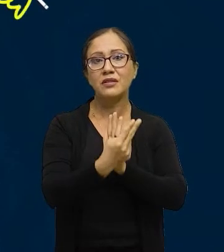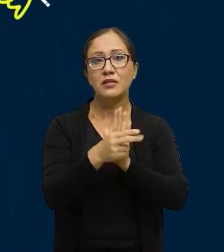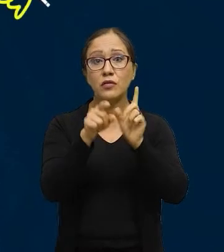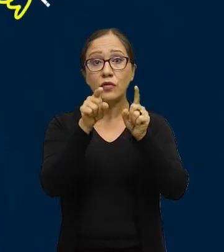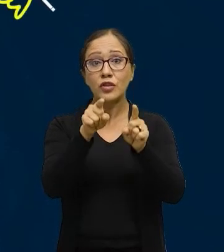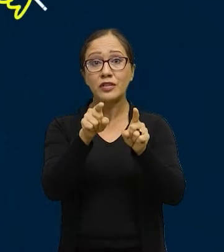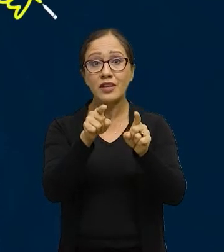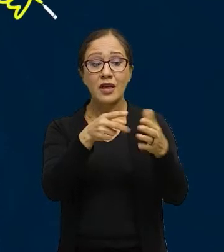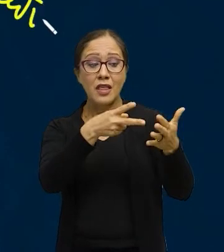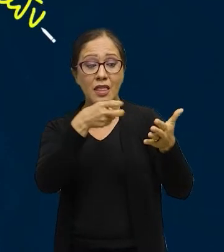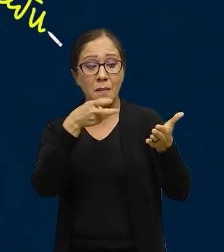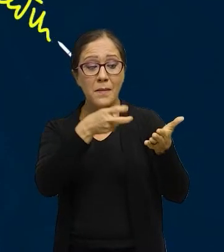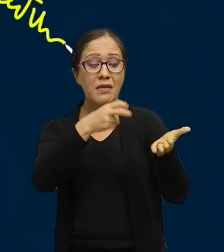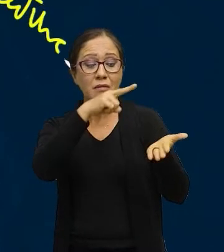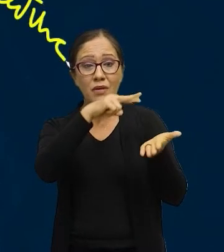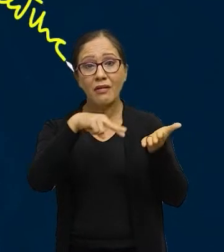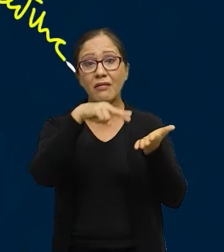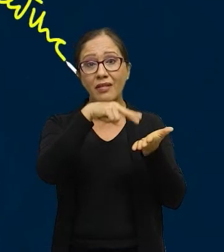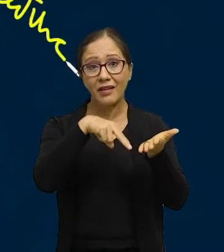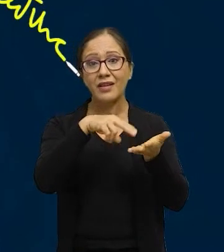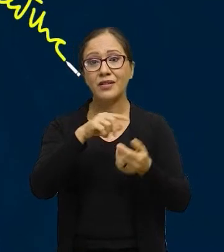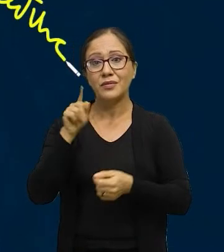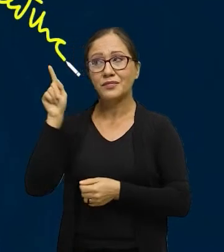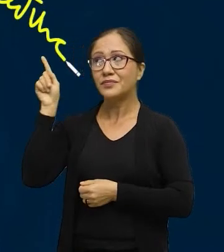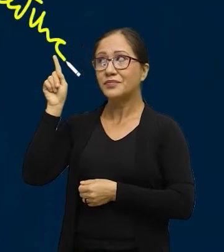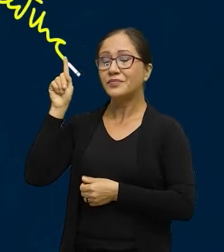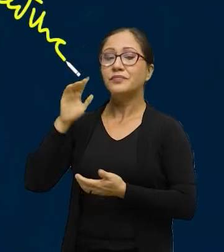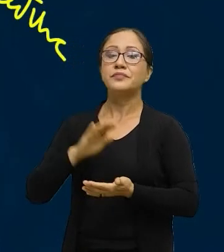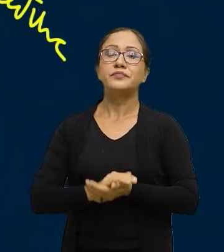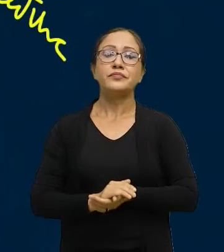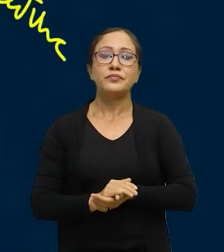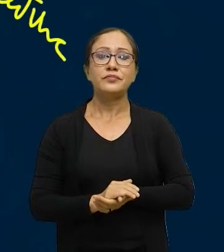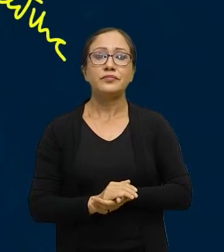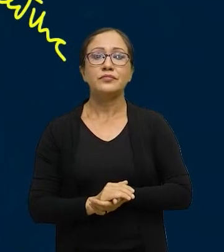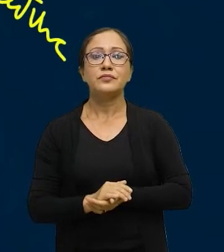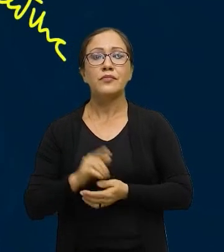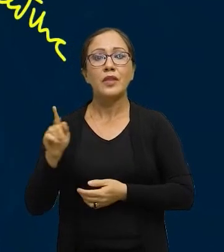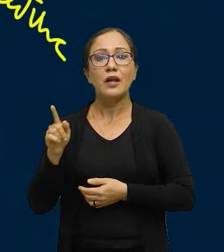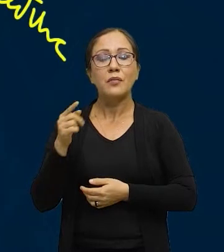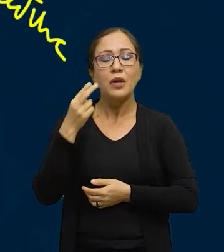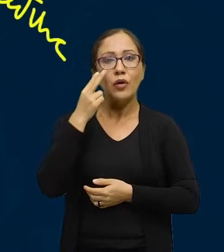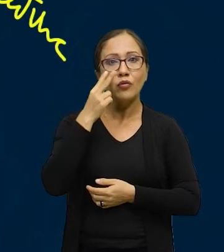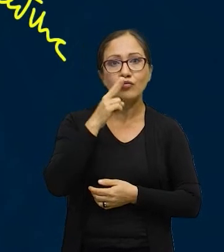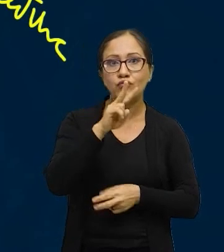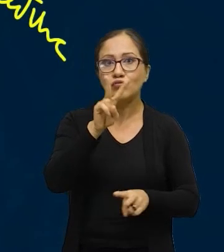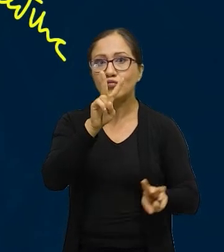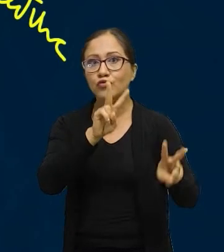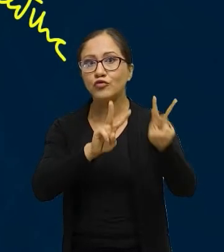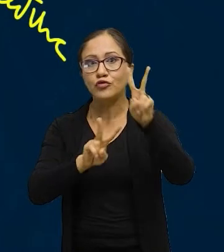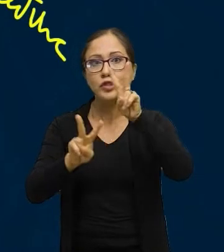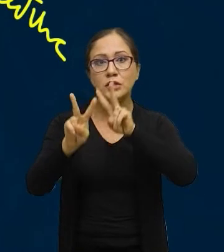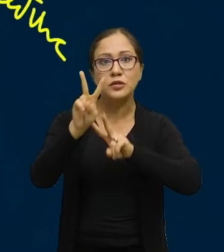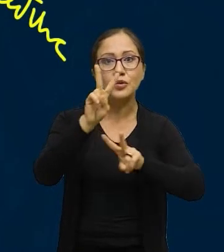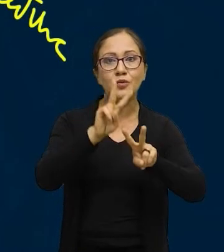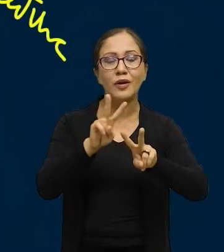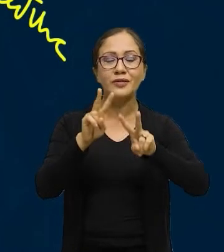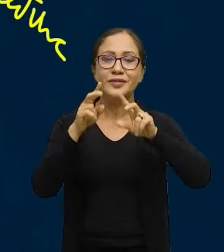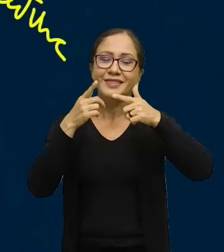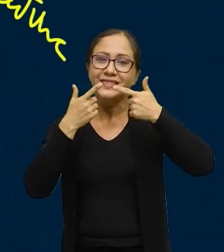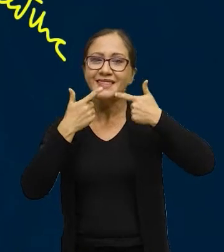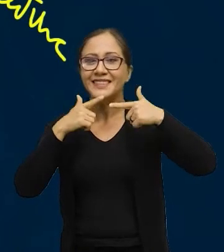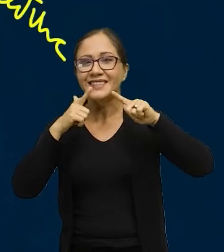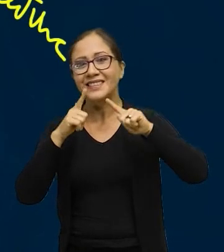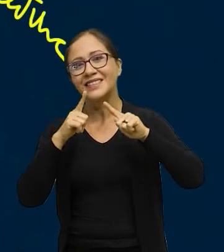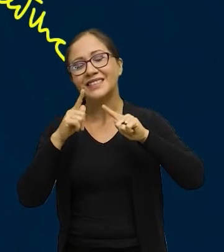leitura desses desenhos. Isso é uma leitura. O contato dos olhos, olha como é importante perceber. Está sorrindo,